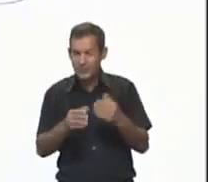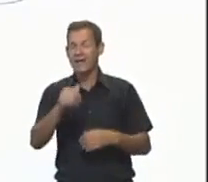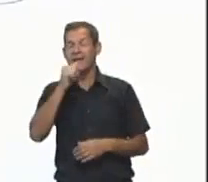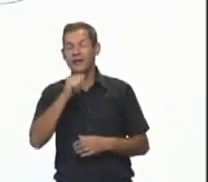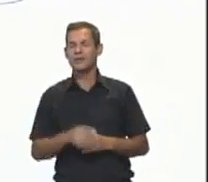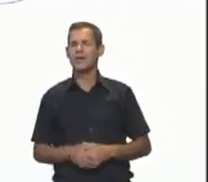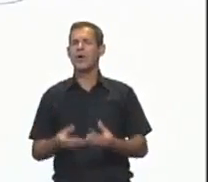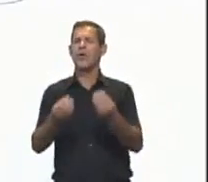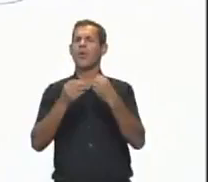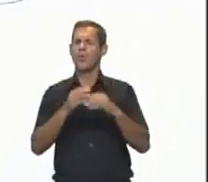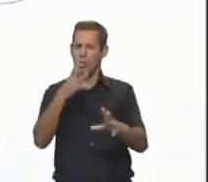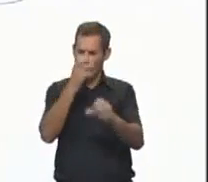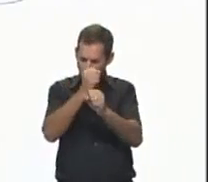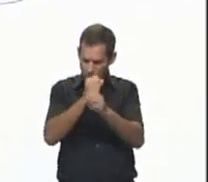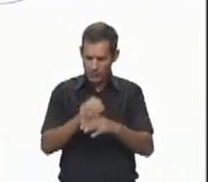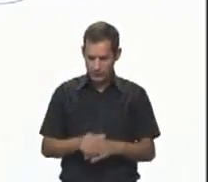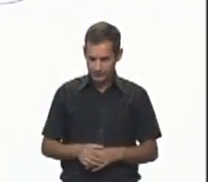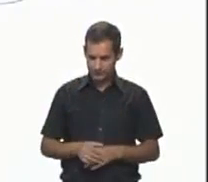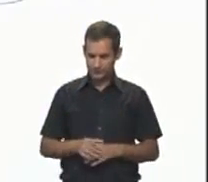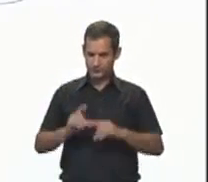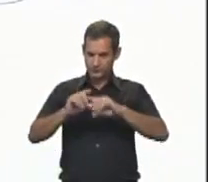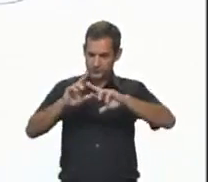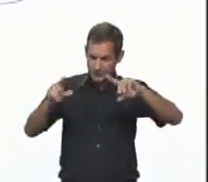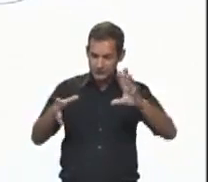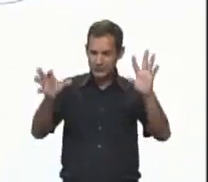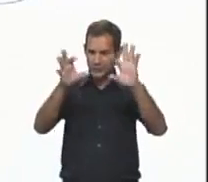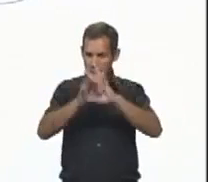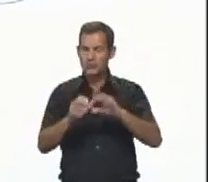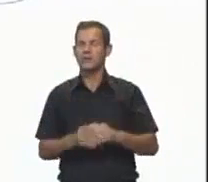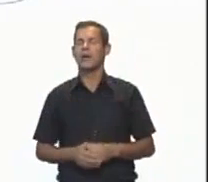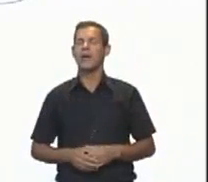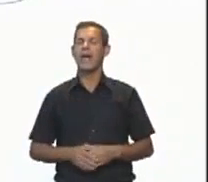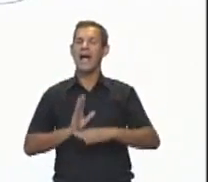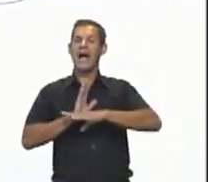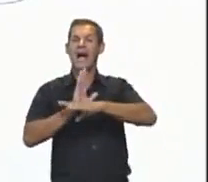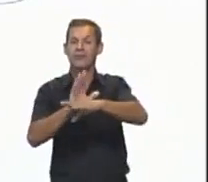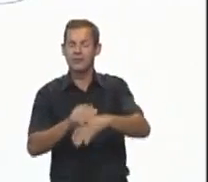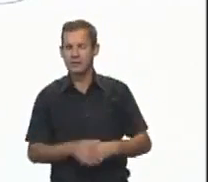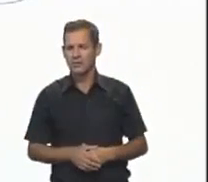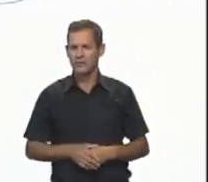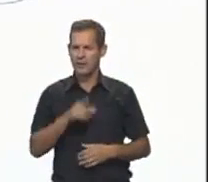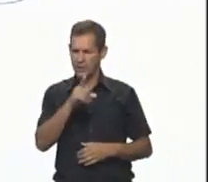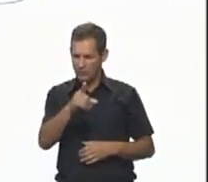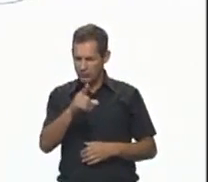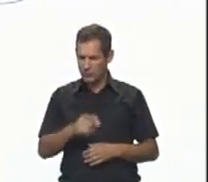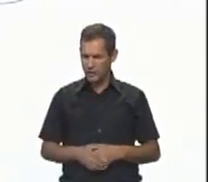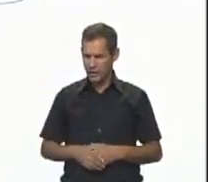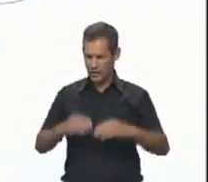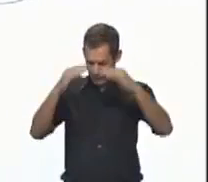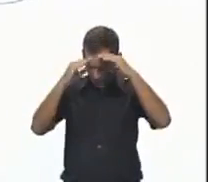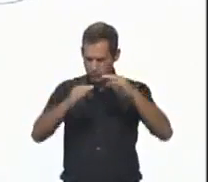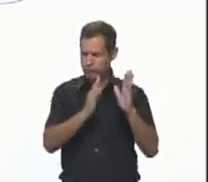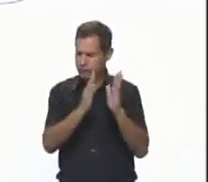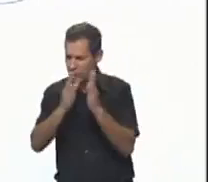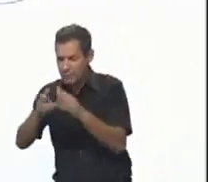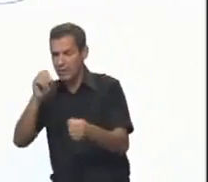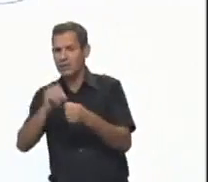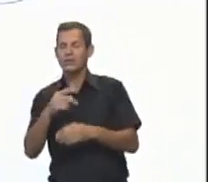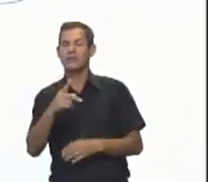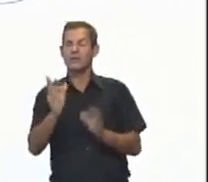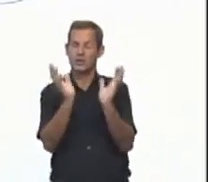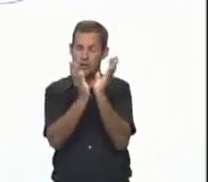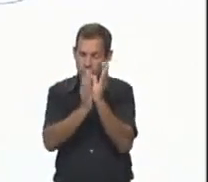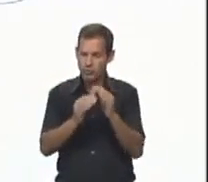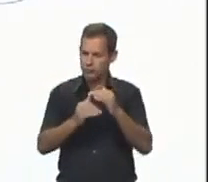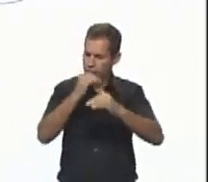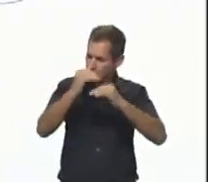Além disso, como que o cálculo diferencial e integral ele irá auxiliar você a cumprir essas etapas e fazer a sua equipe